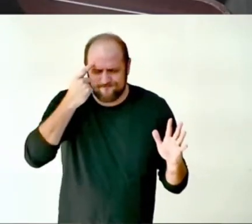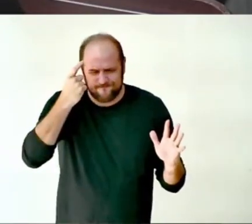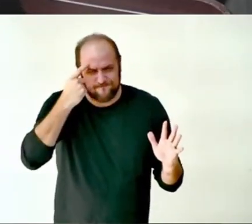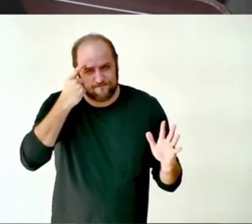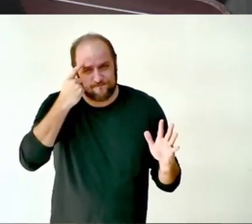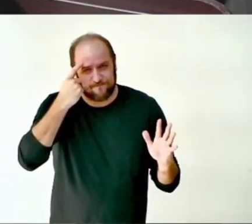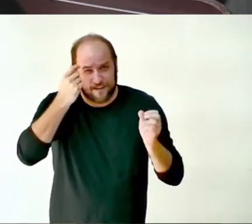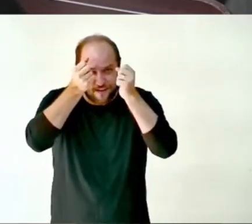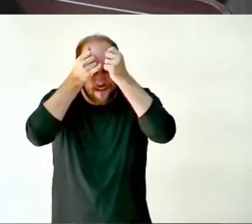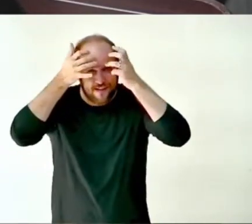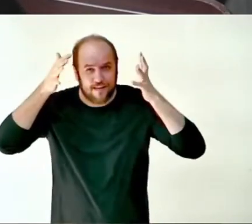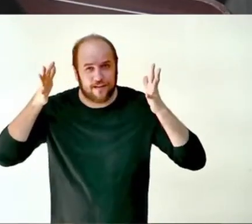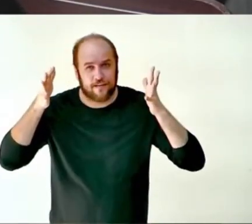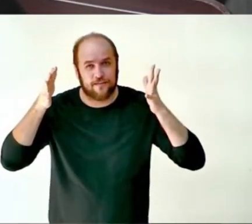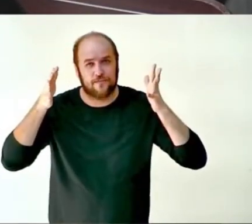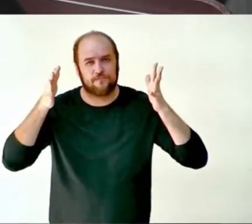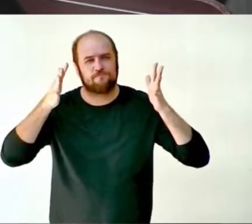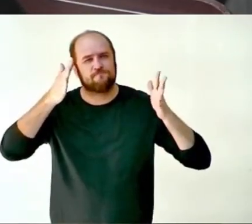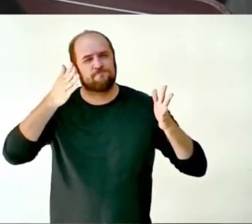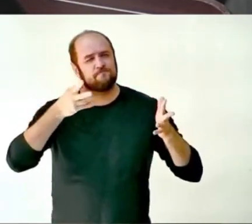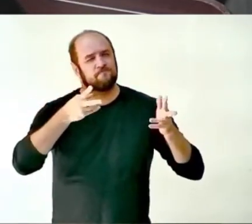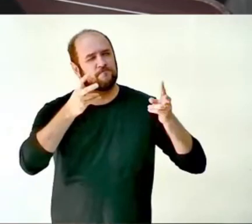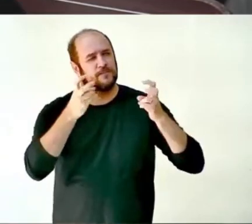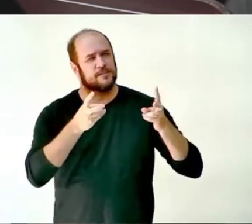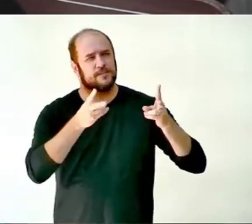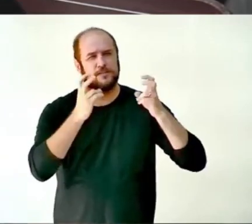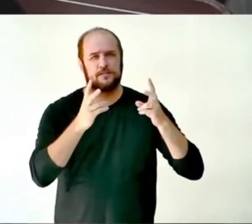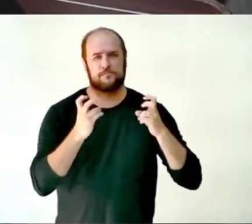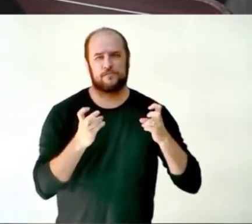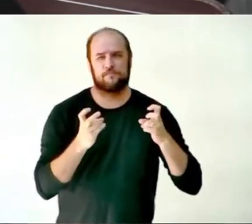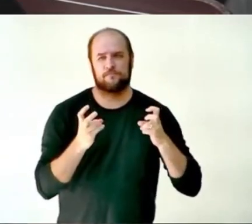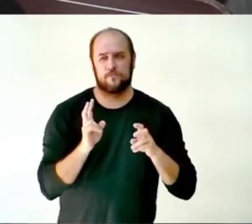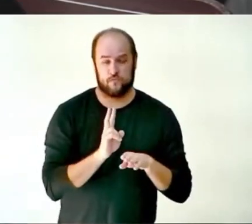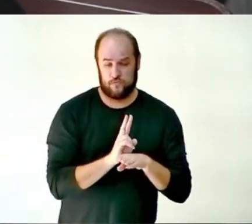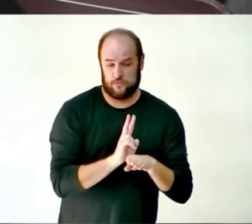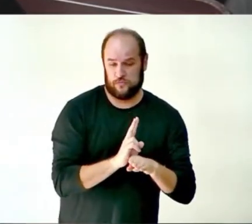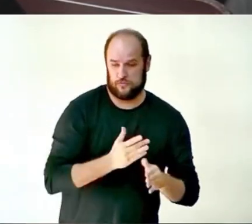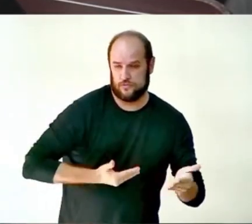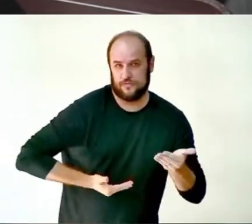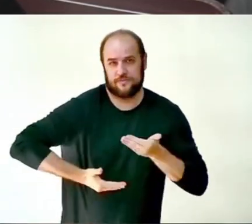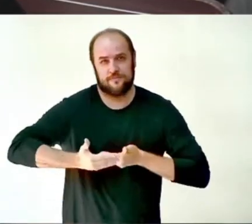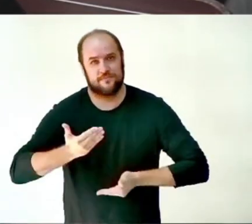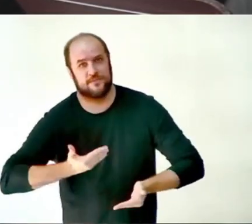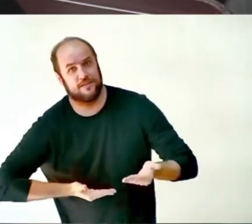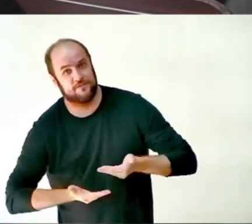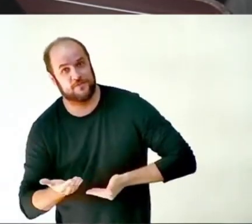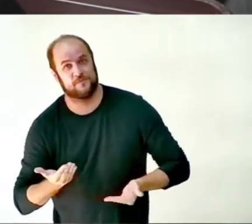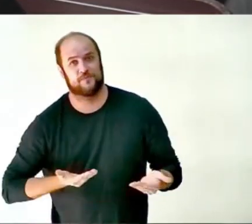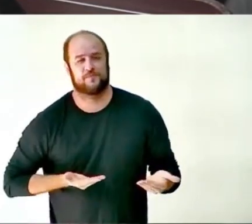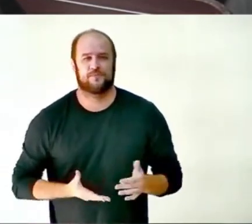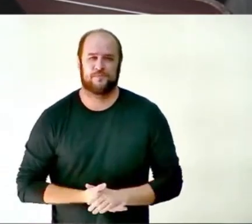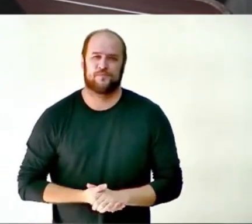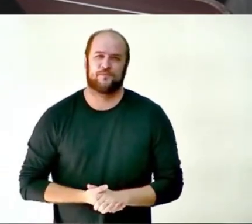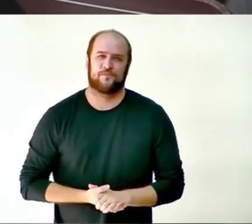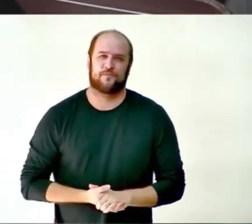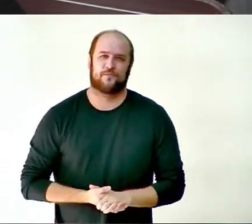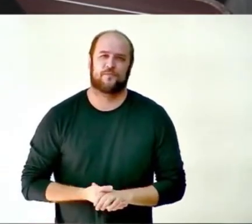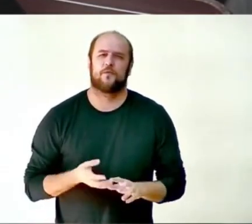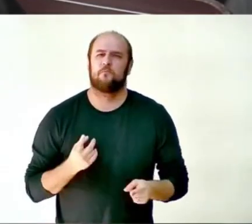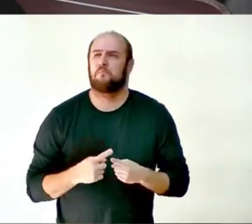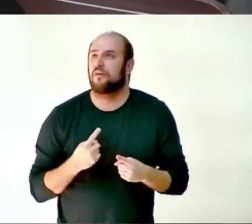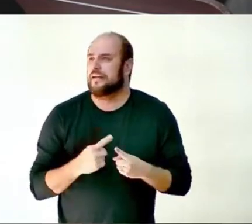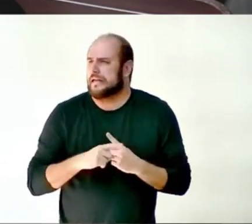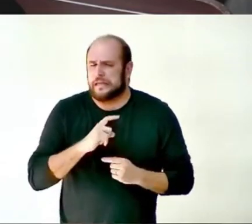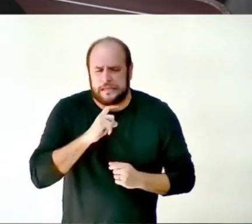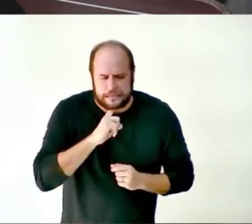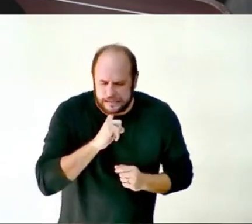pensamento. Aí você vai perceber, começa a aparecer hospitalidade e serviço. Antes não. Porque ninguém faz,